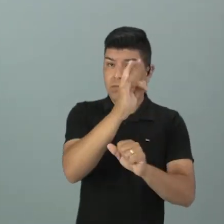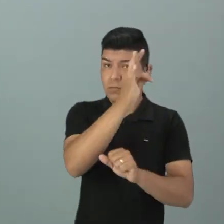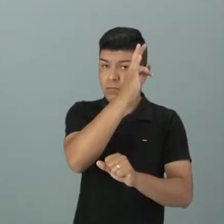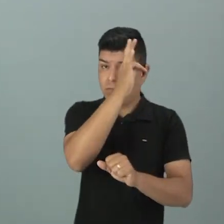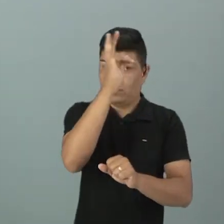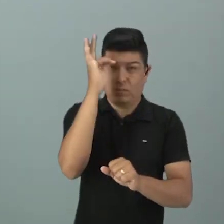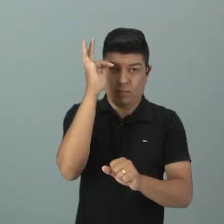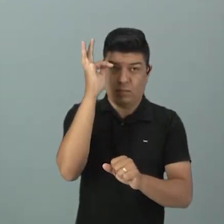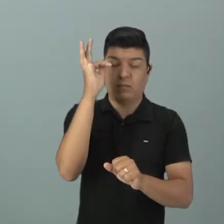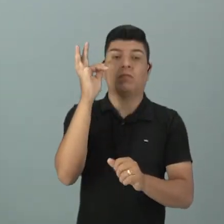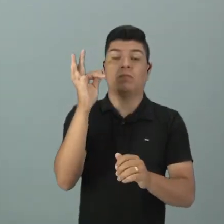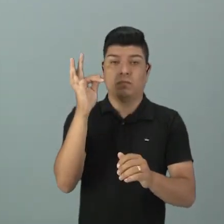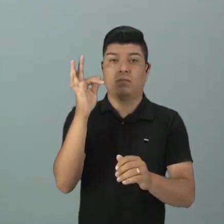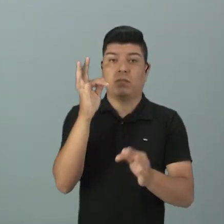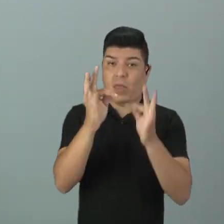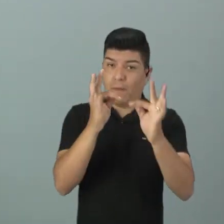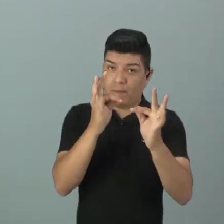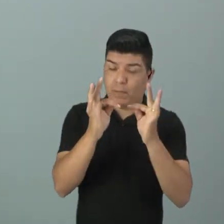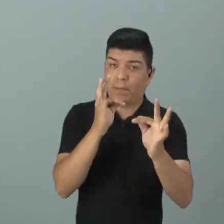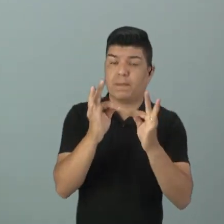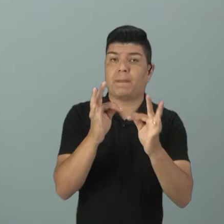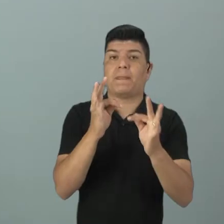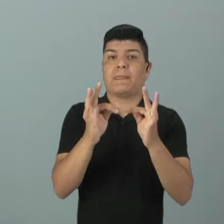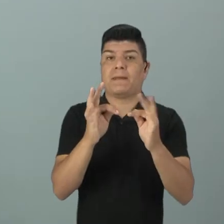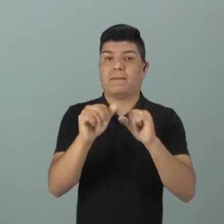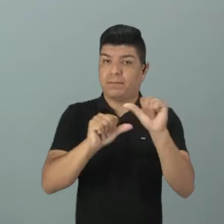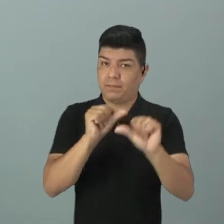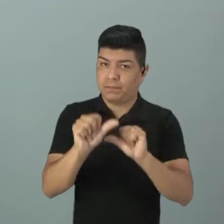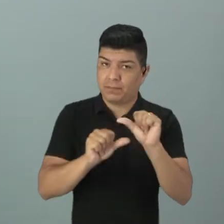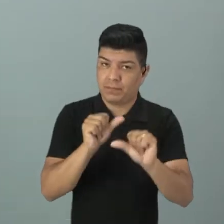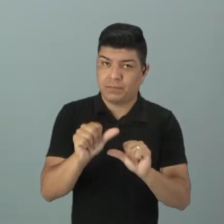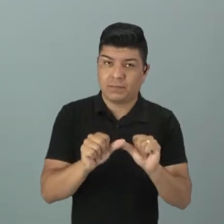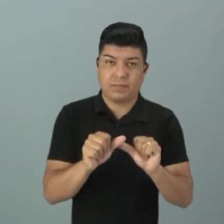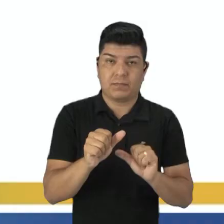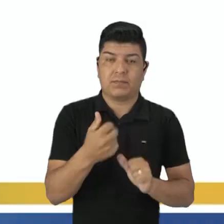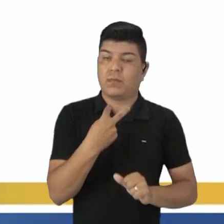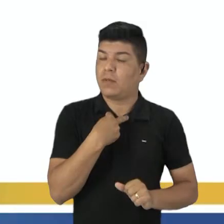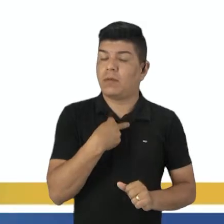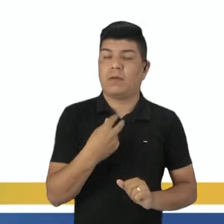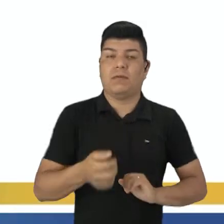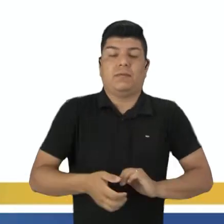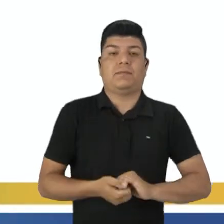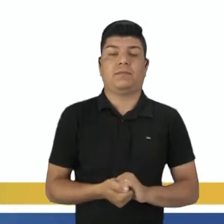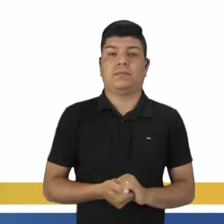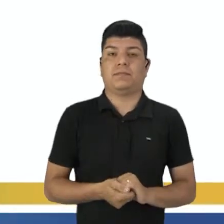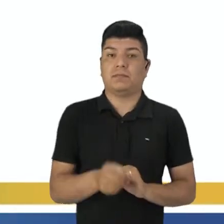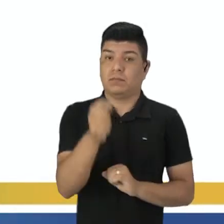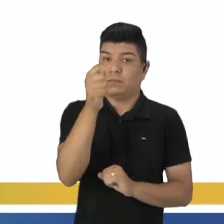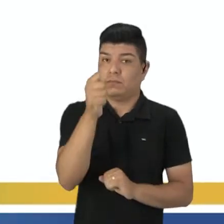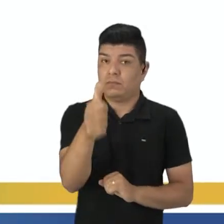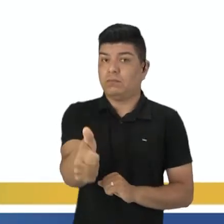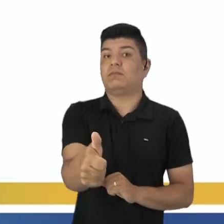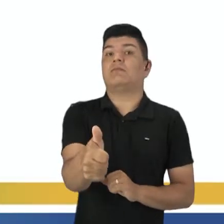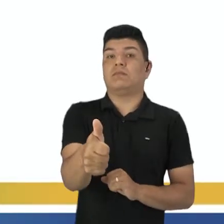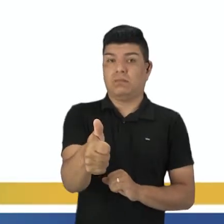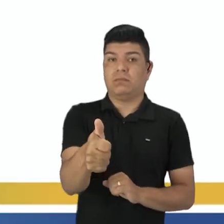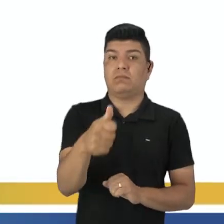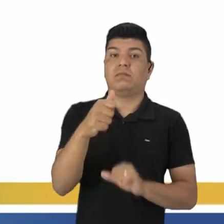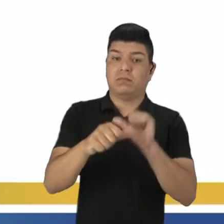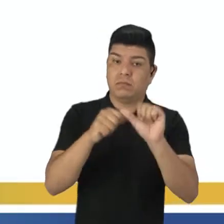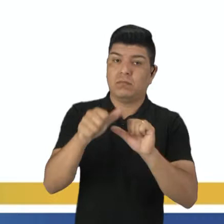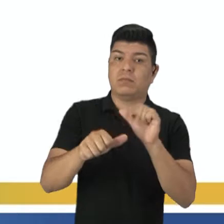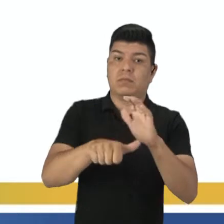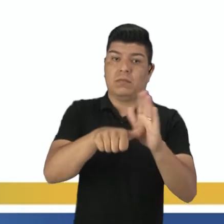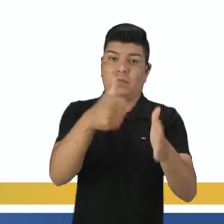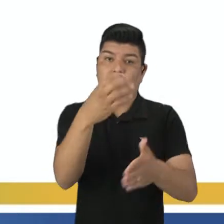Que ela tenha sido alterada, né? Tenha sofrido. Então, uma moeda não viciada repetido por